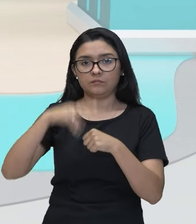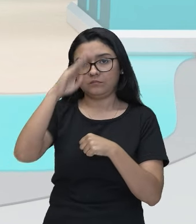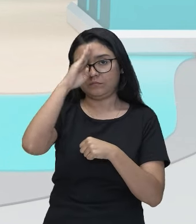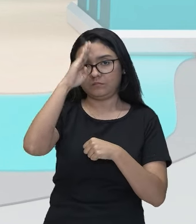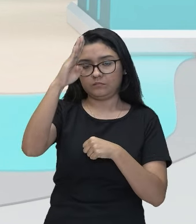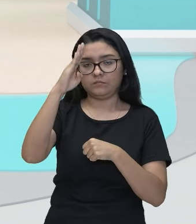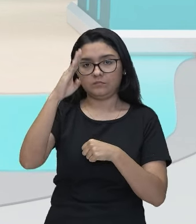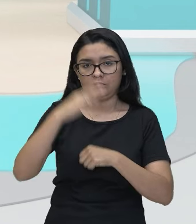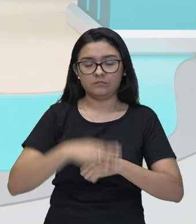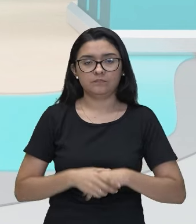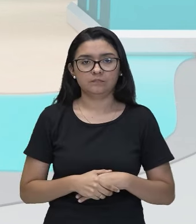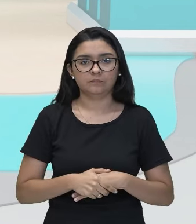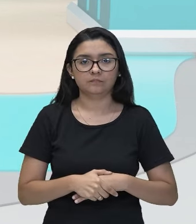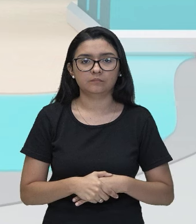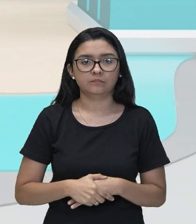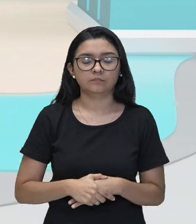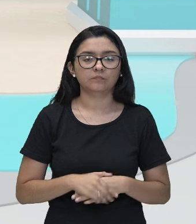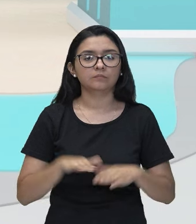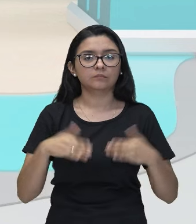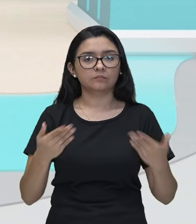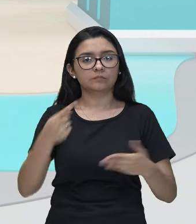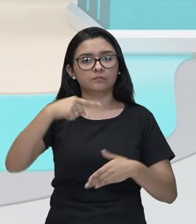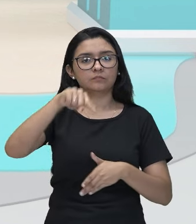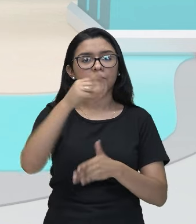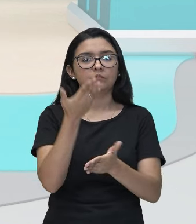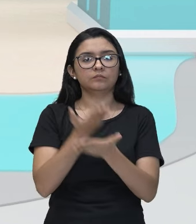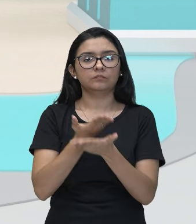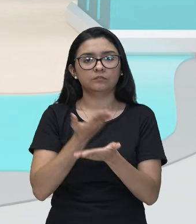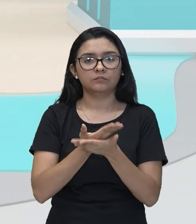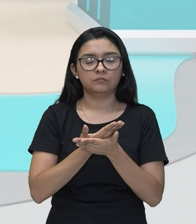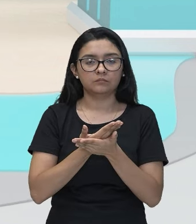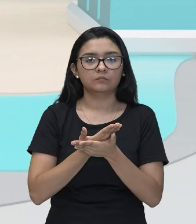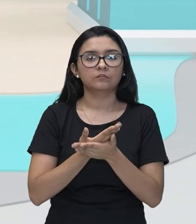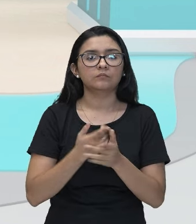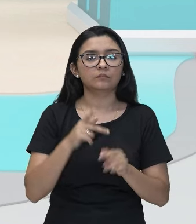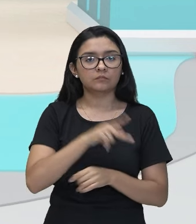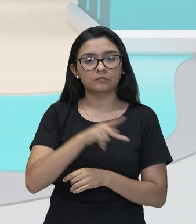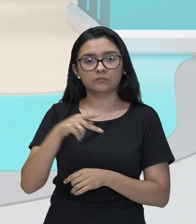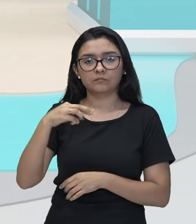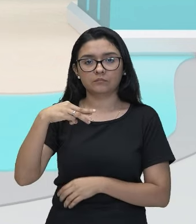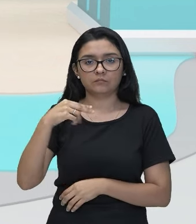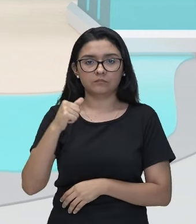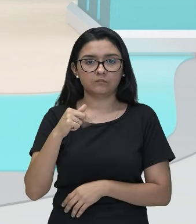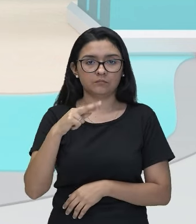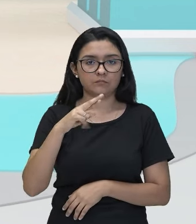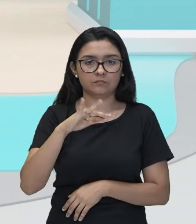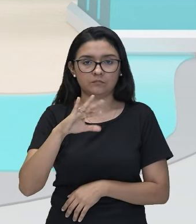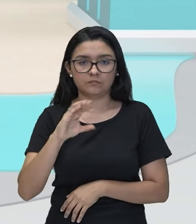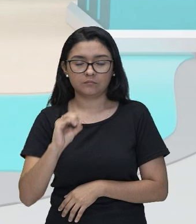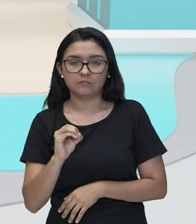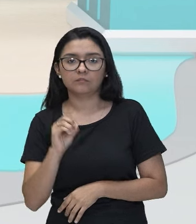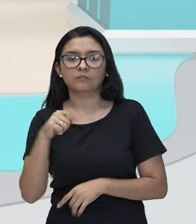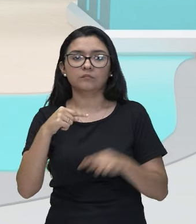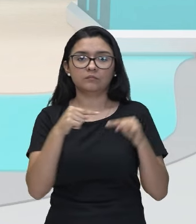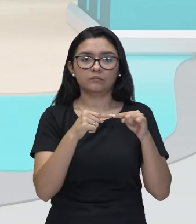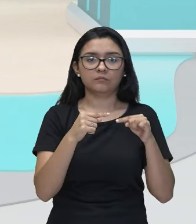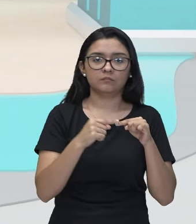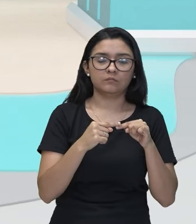tipo de concordância né vocês estudar aí com o professor Mário sobre a concordância nominal que tem a ver com os nomes né substantivo